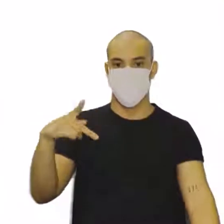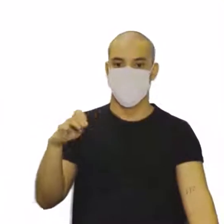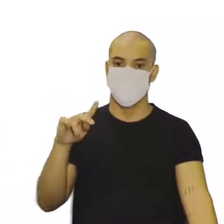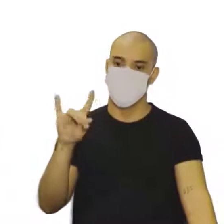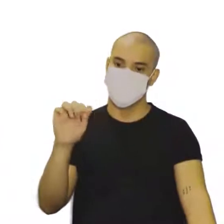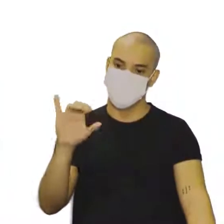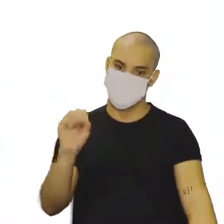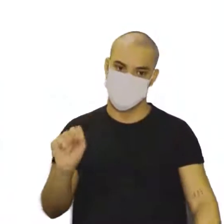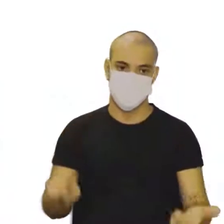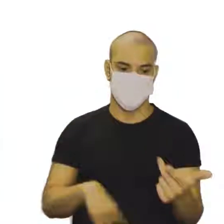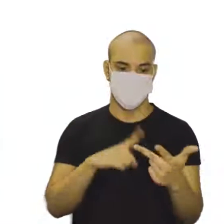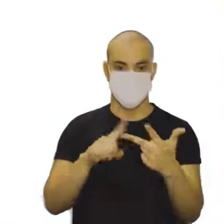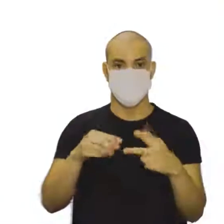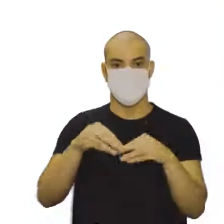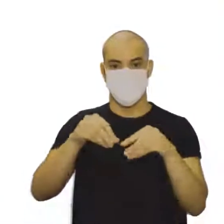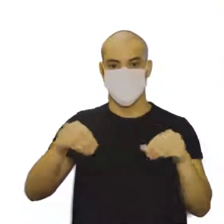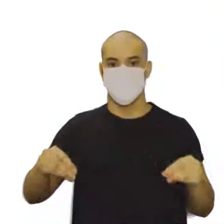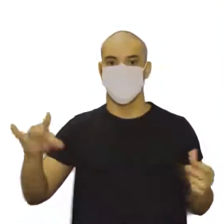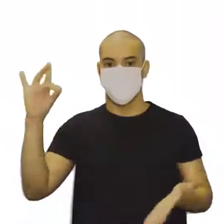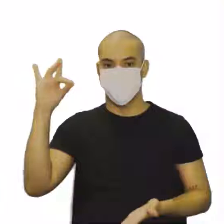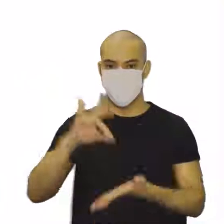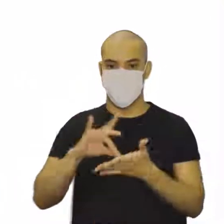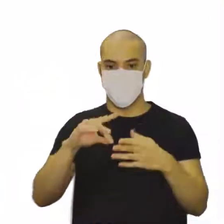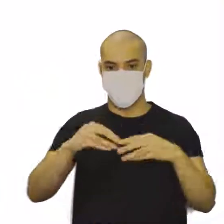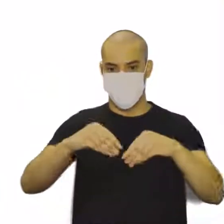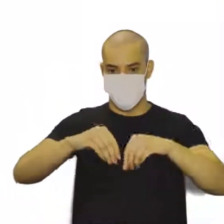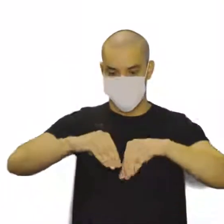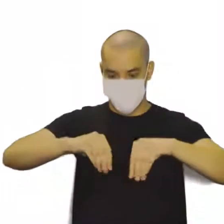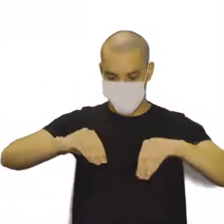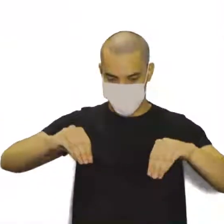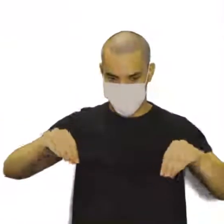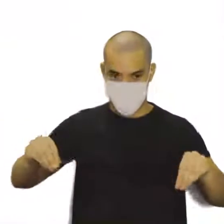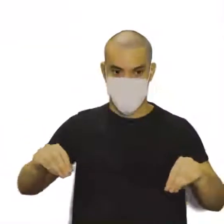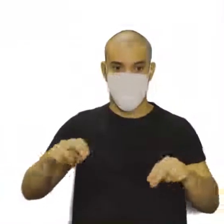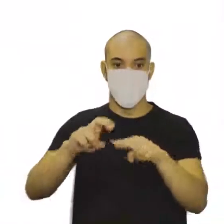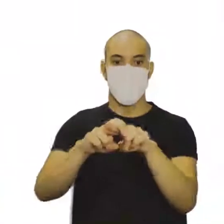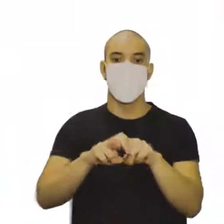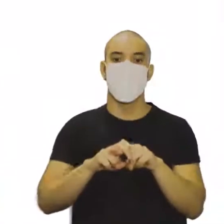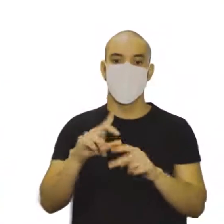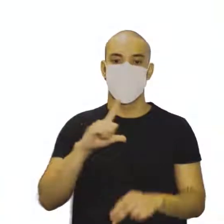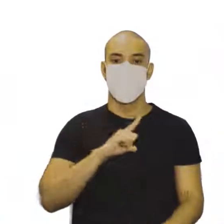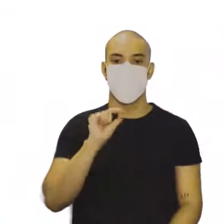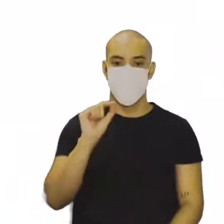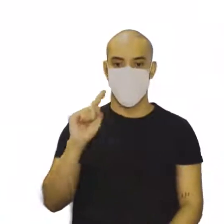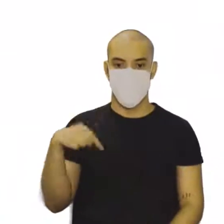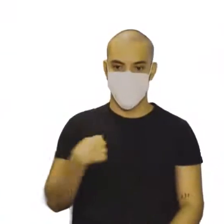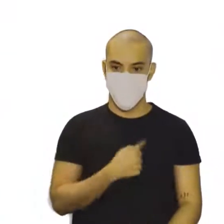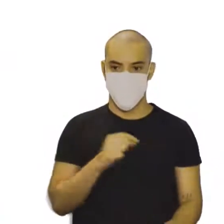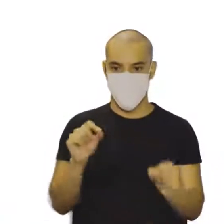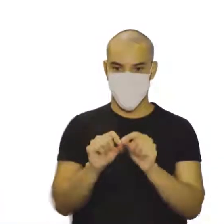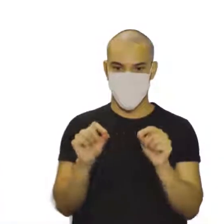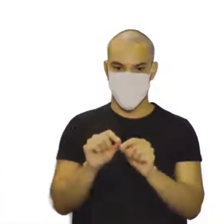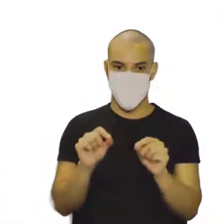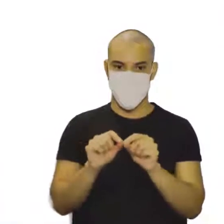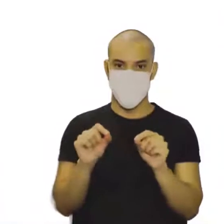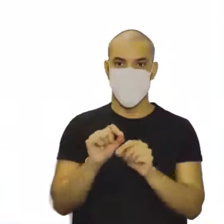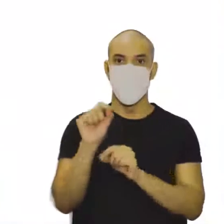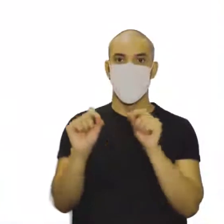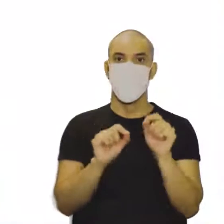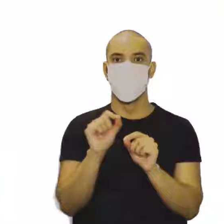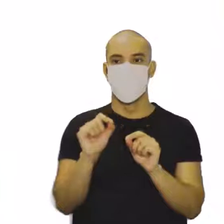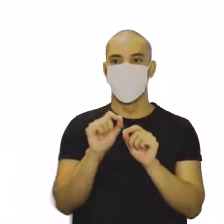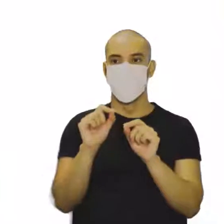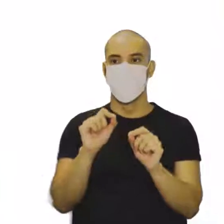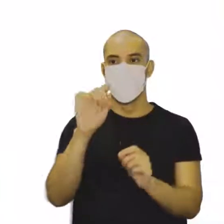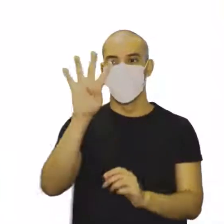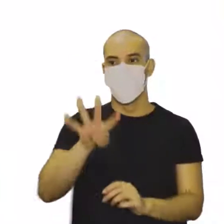impedâncias e sistema efetivamente aterrado. Então, aqui a gente vai fazer só um esquema, como